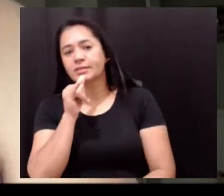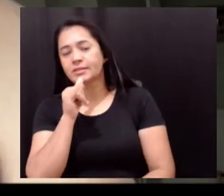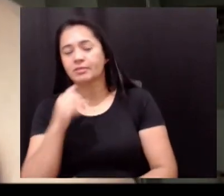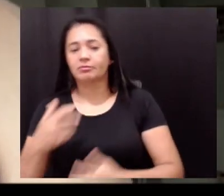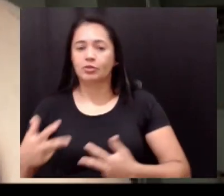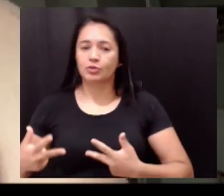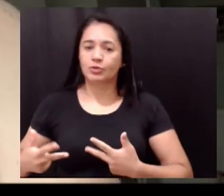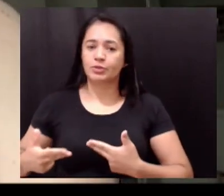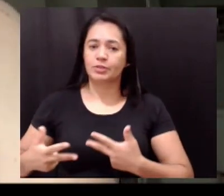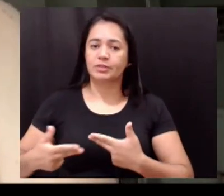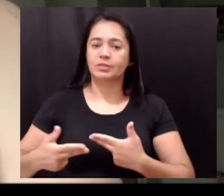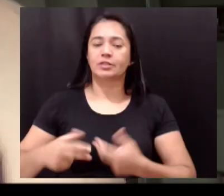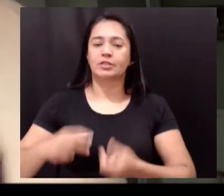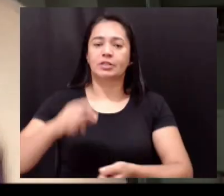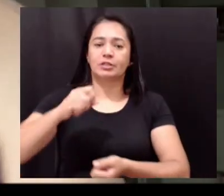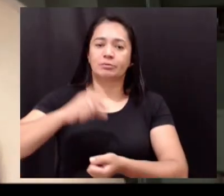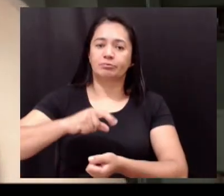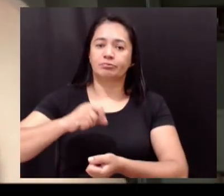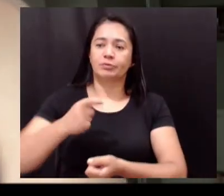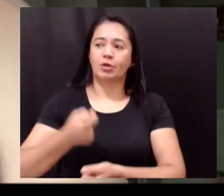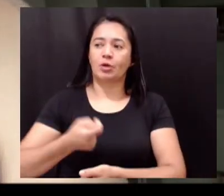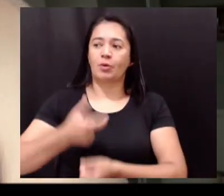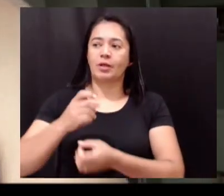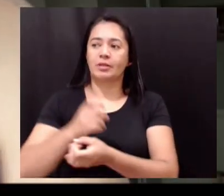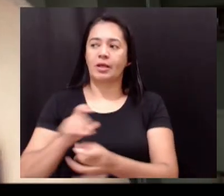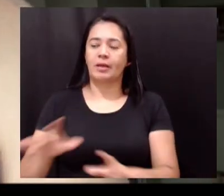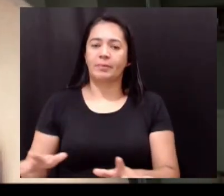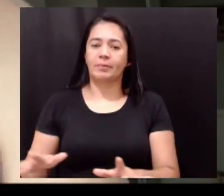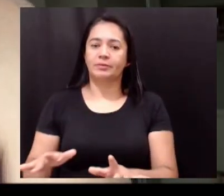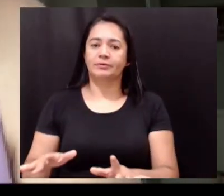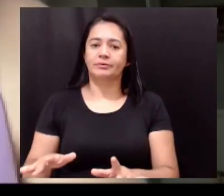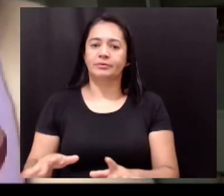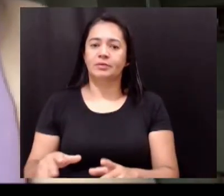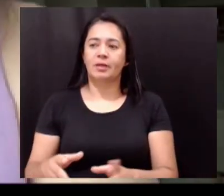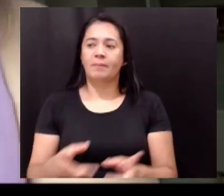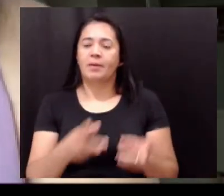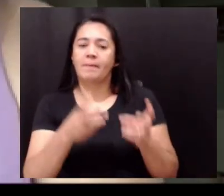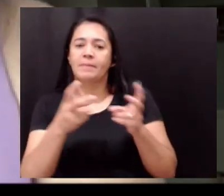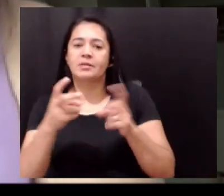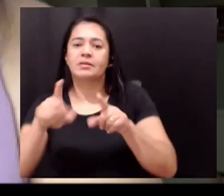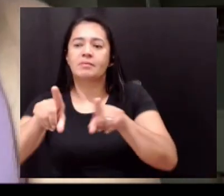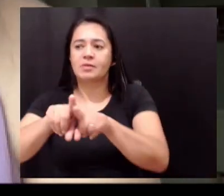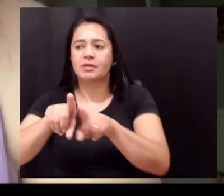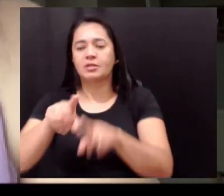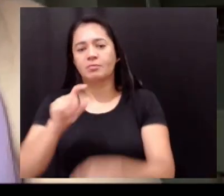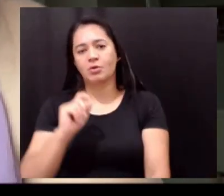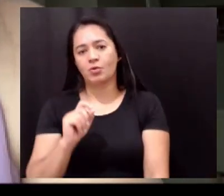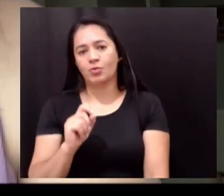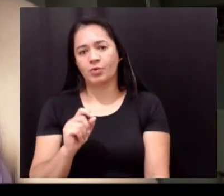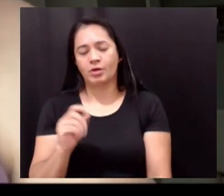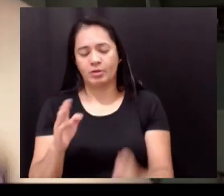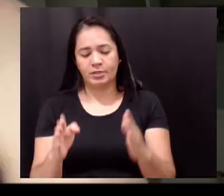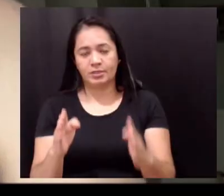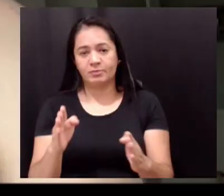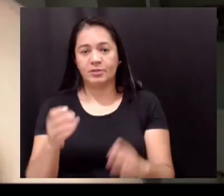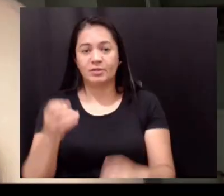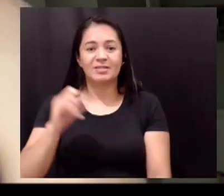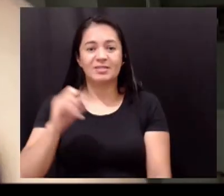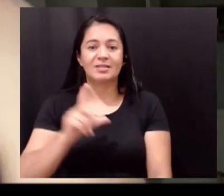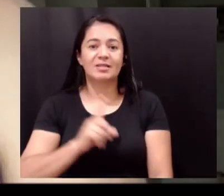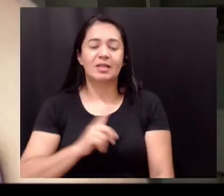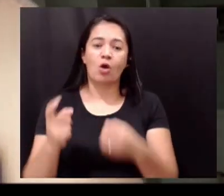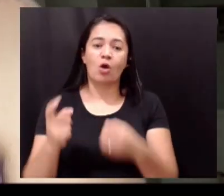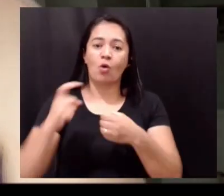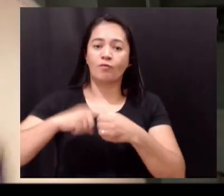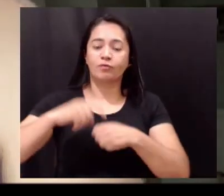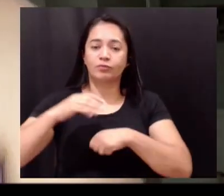a radioterapia, e segundo, para identificar depois desse período, né, se teve algum retorno ou não da doença.